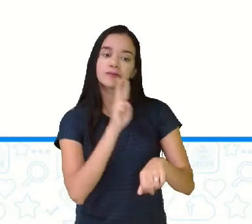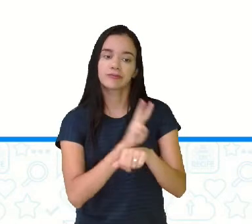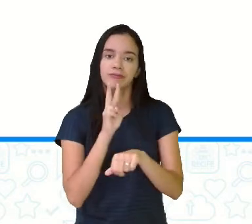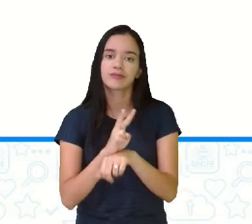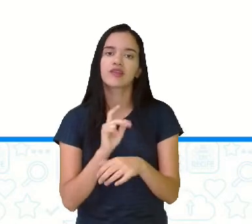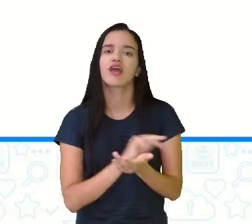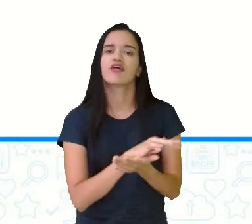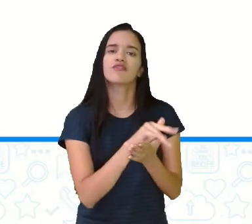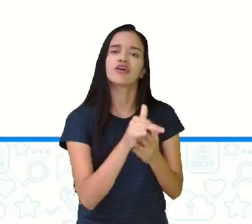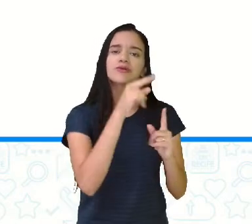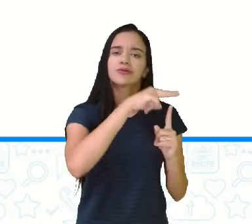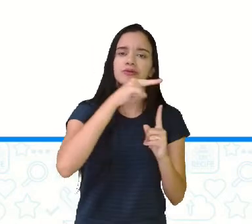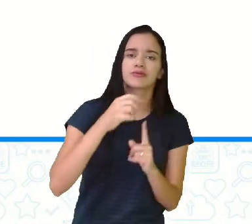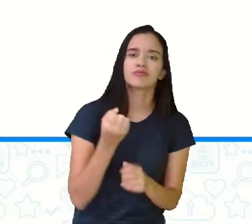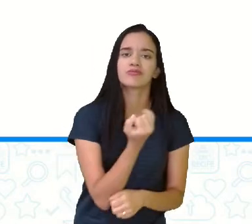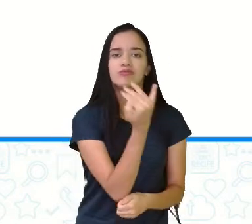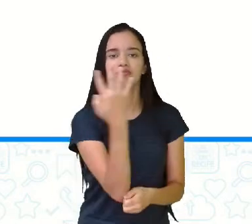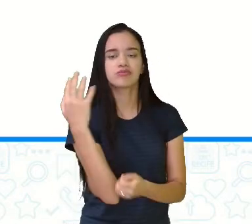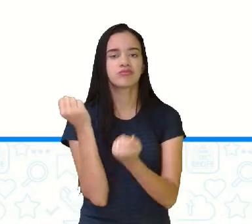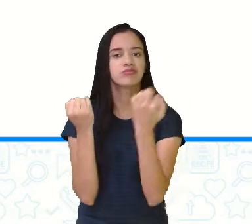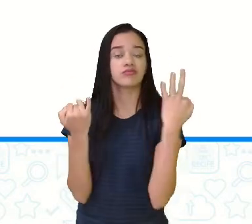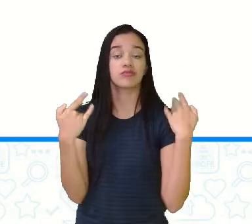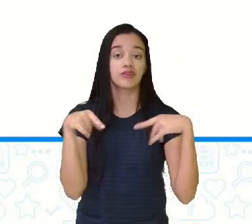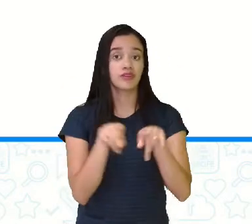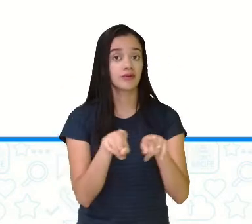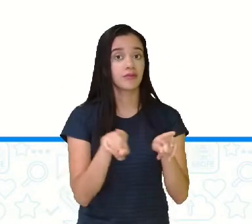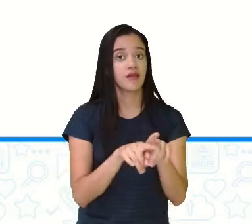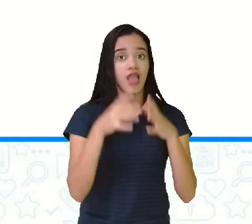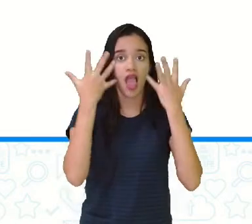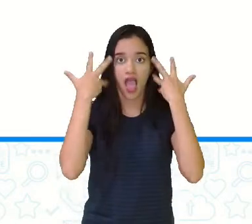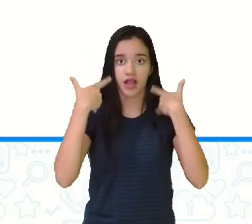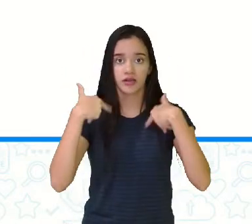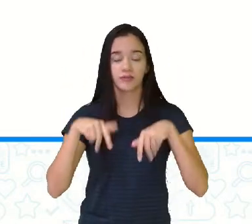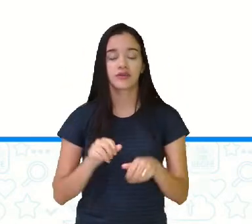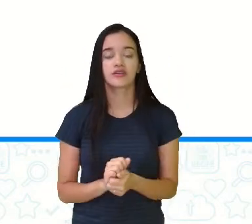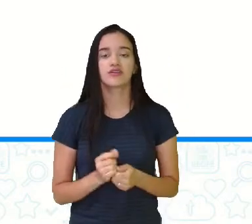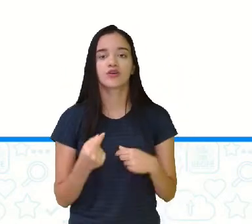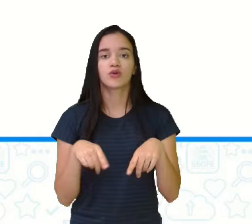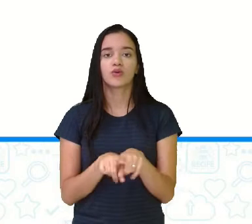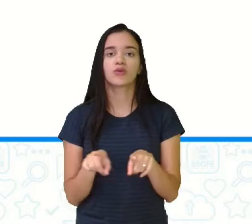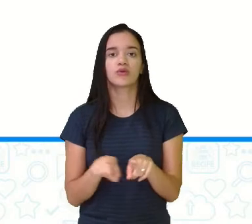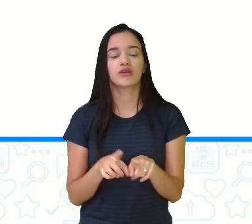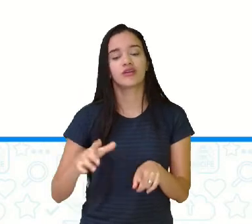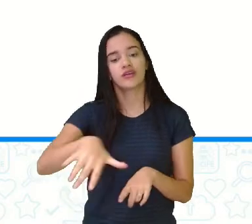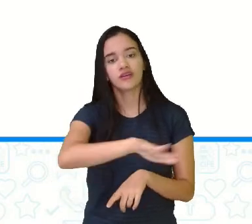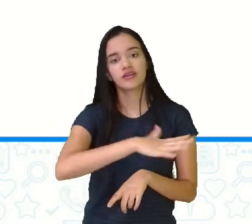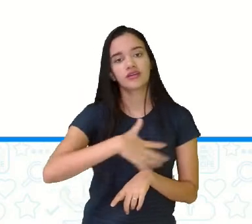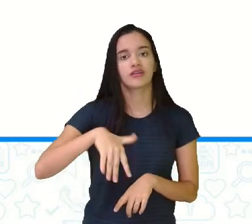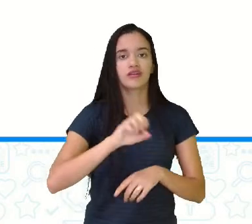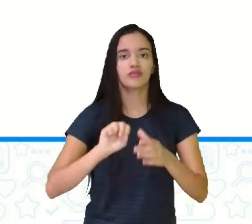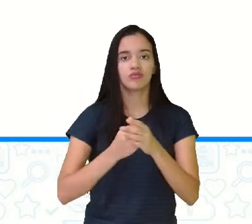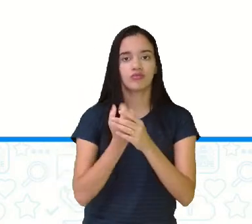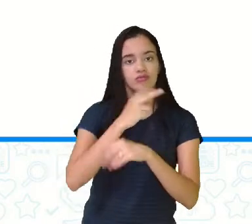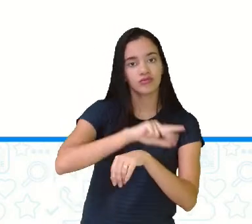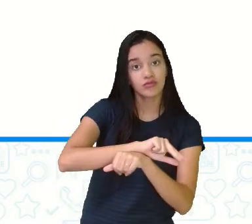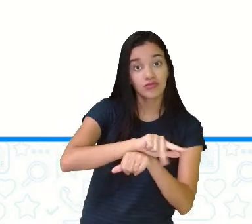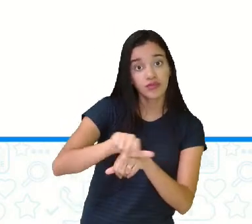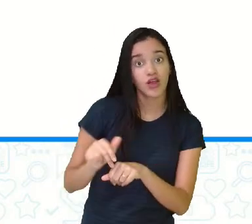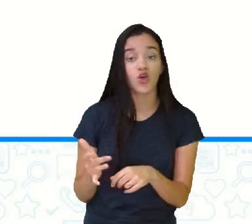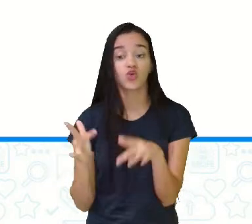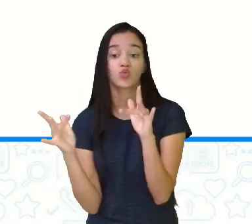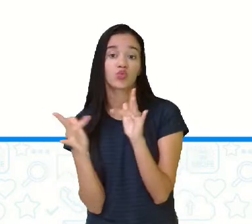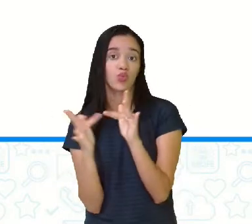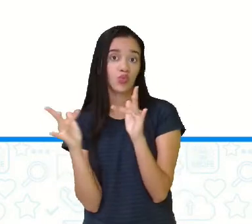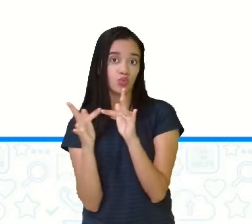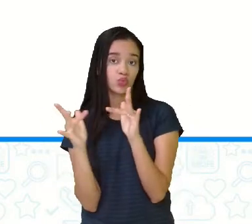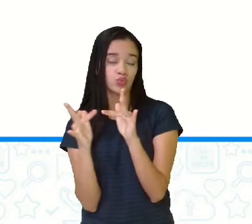espécies vegetais e animais. Então, os manguezais, considerados ambientes ricos em biodiversidade, surgem do contato com o